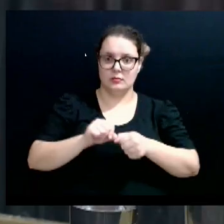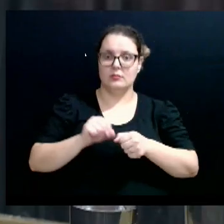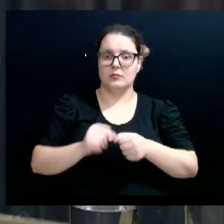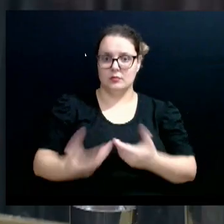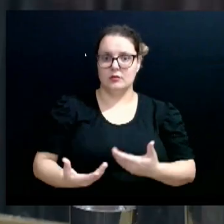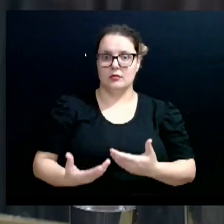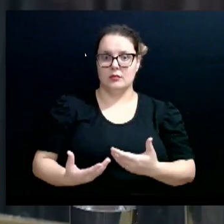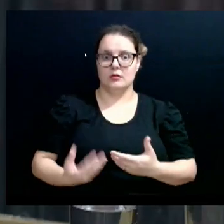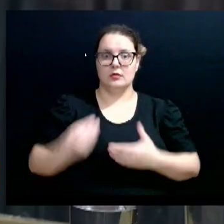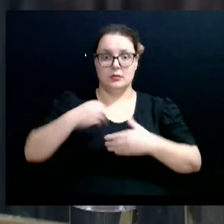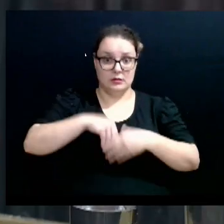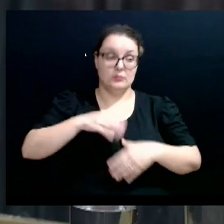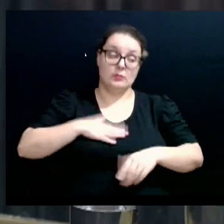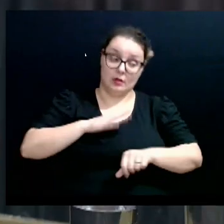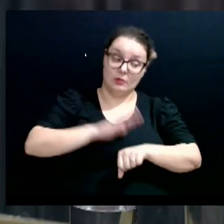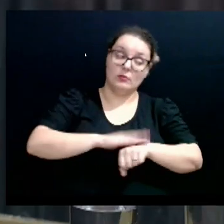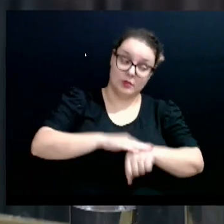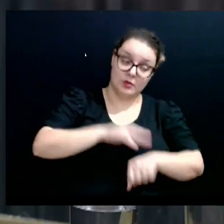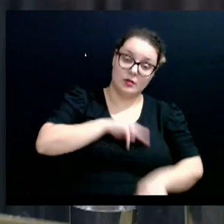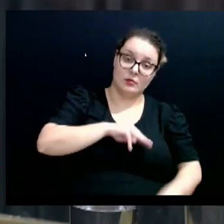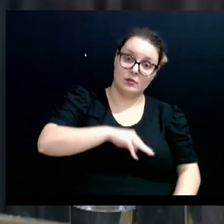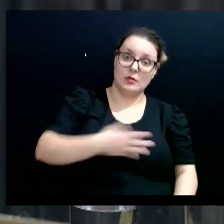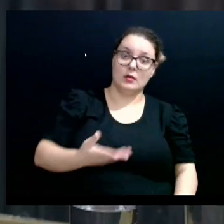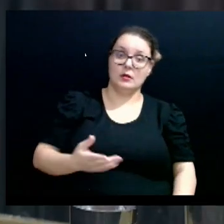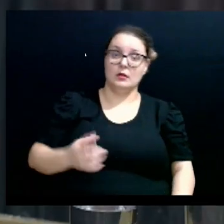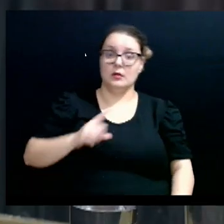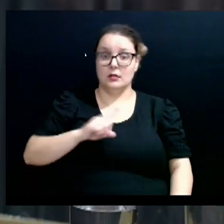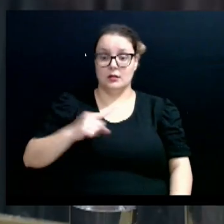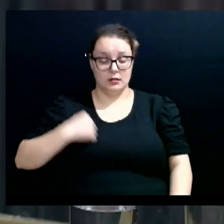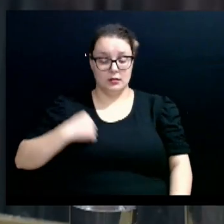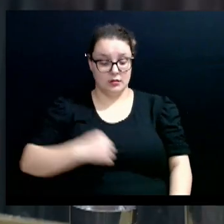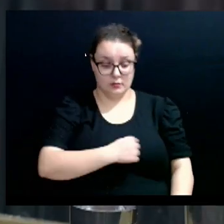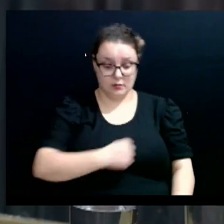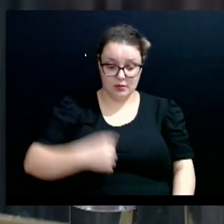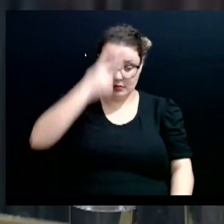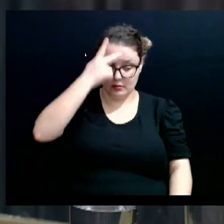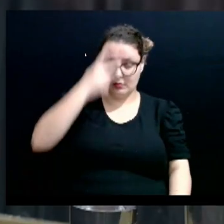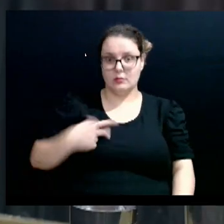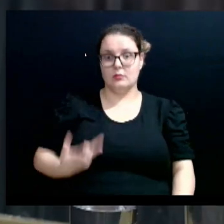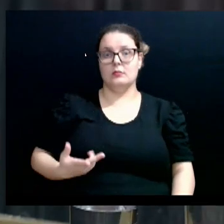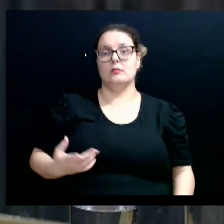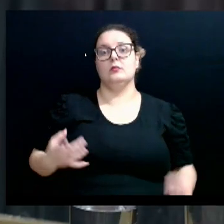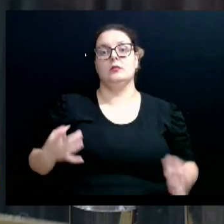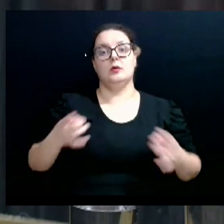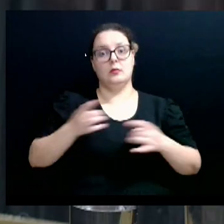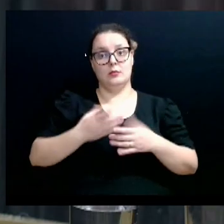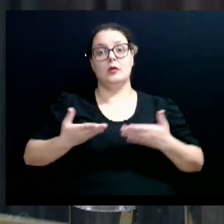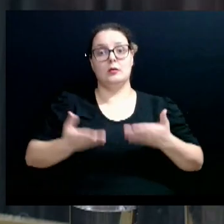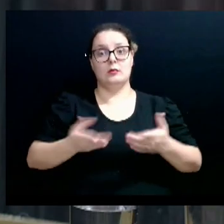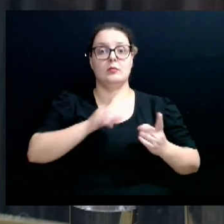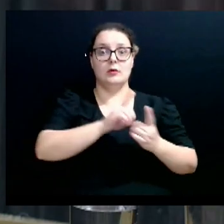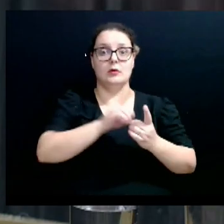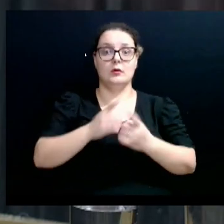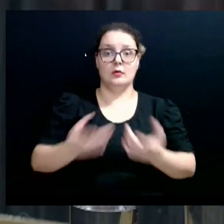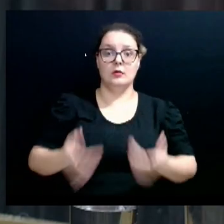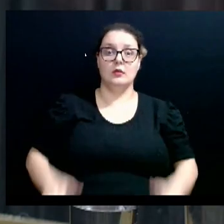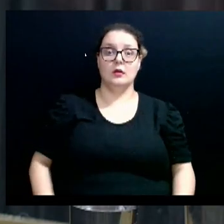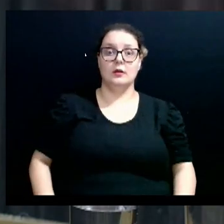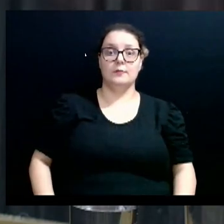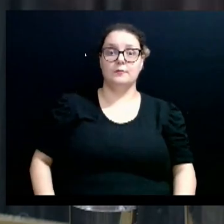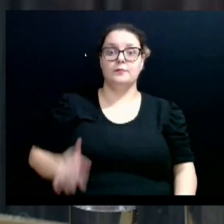né? Sem me anular, né? Para eu poder estar pronta para atendê-lo. Então, é tomar essa